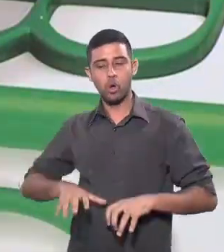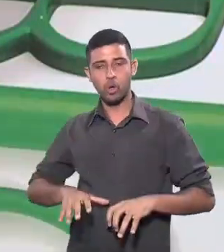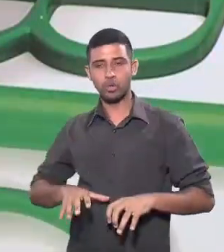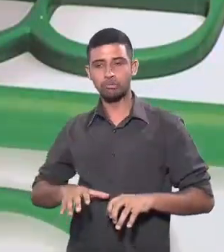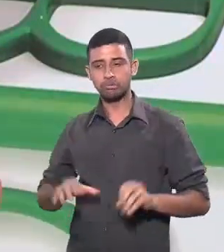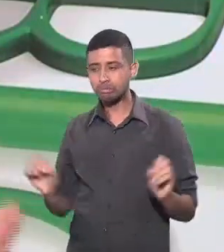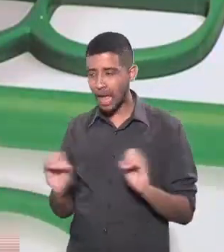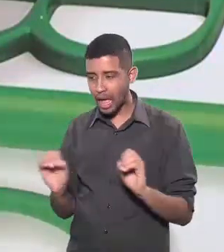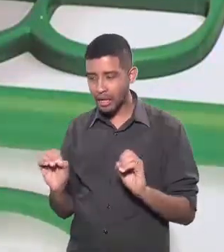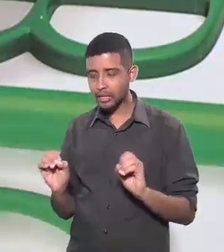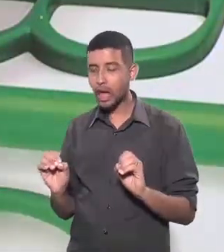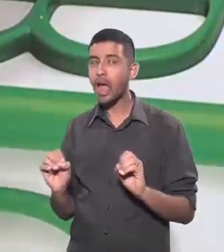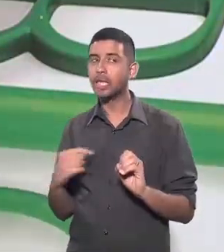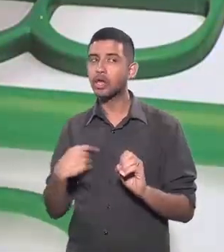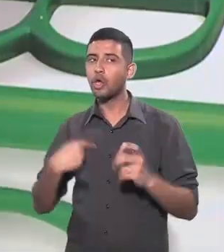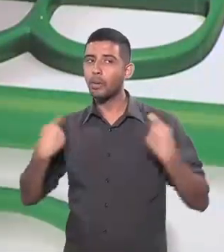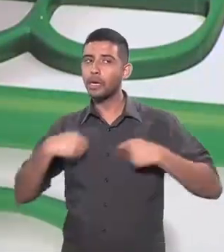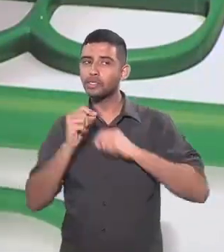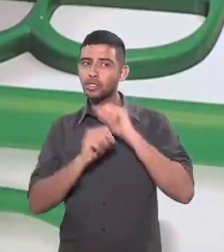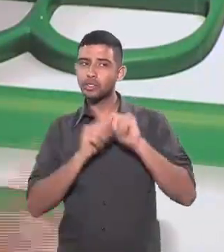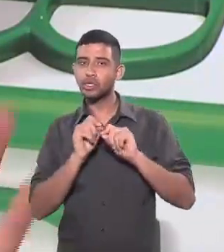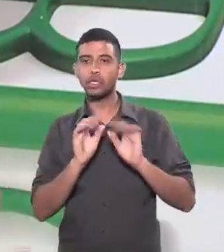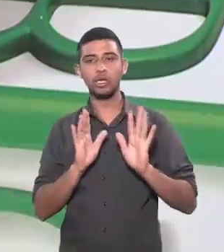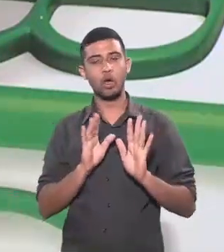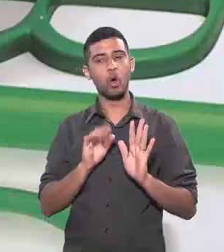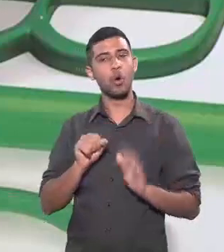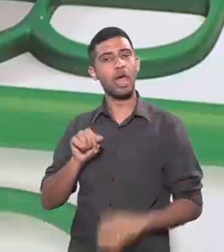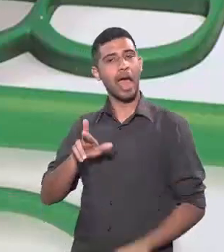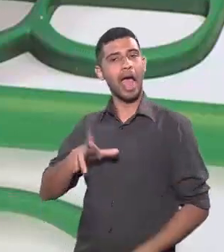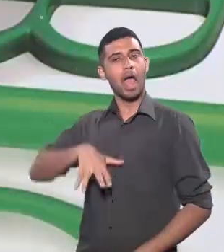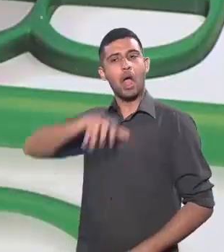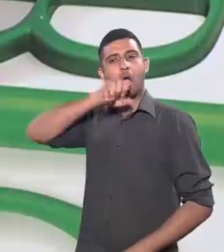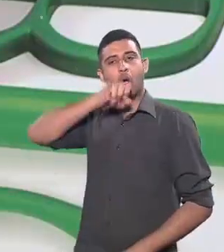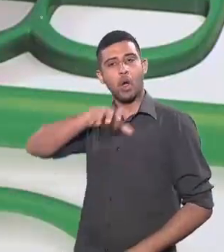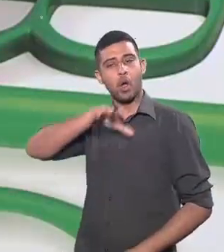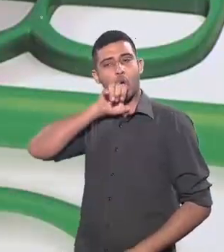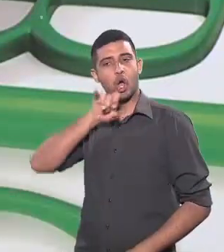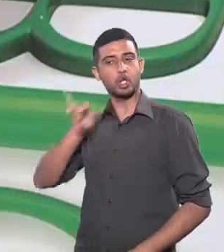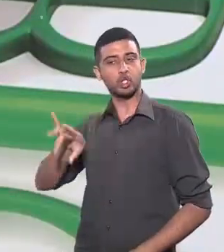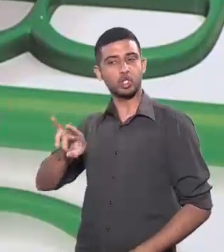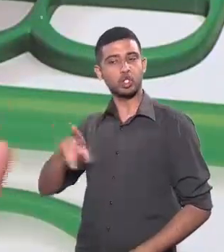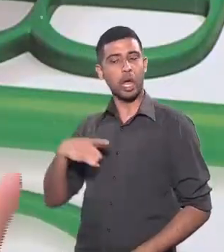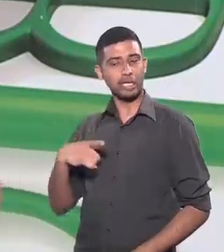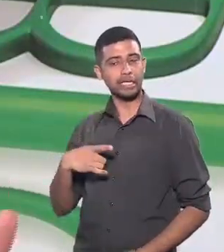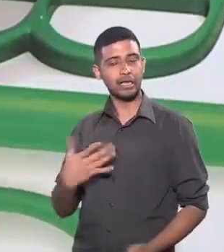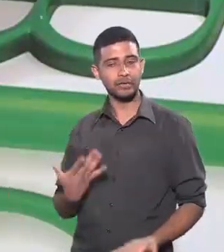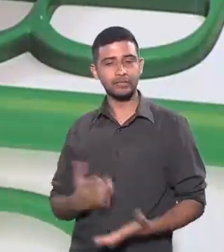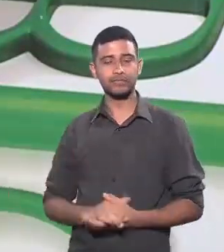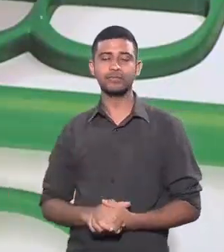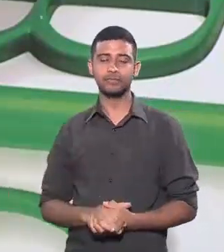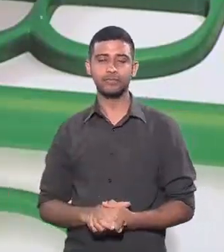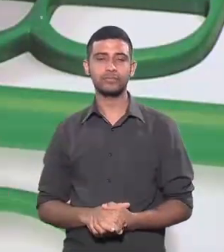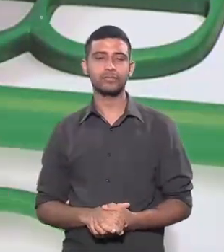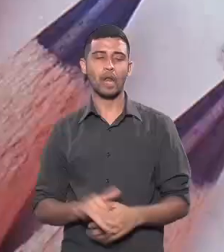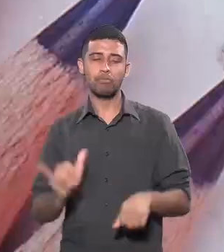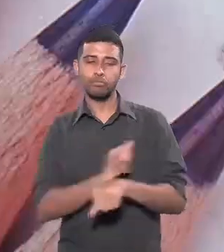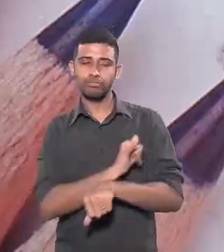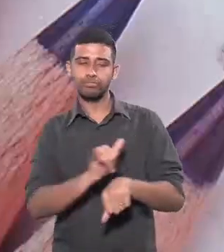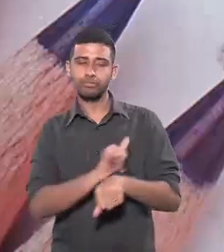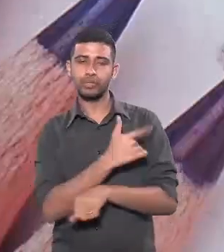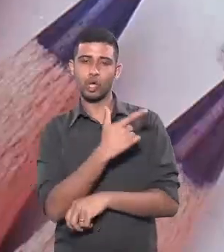respirando? Não, não está. Então, o que eu preciso fazer? Ou, não, ele está respirando sozinho. Aí você já segue um caminho diferente. Porque a